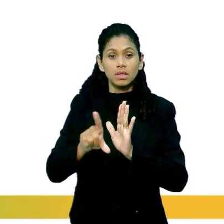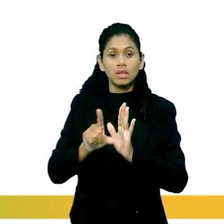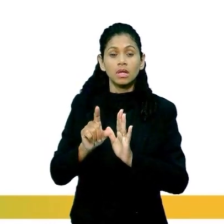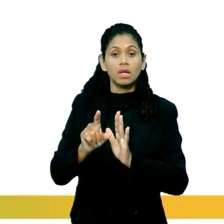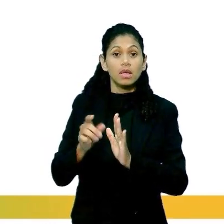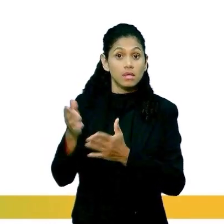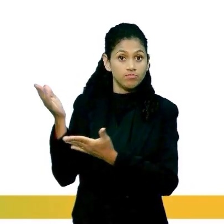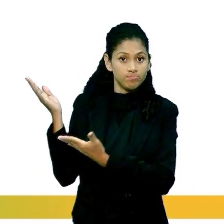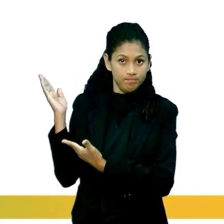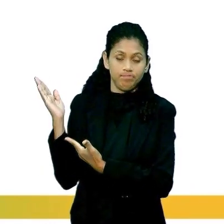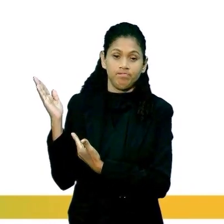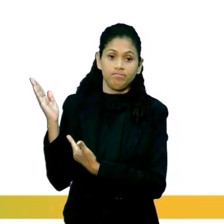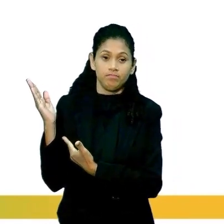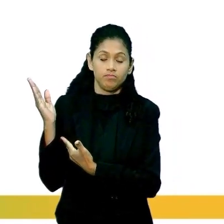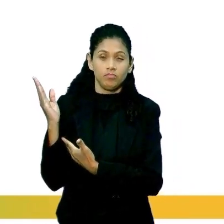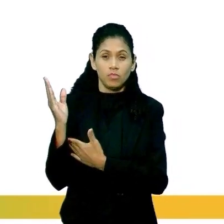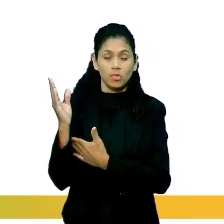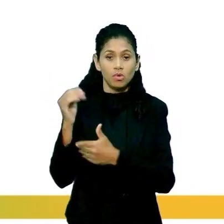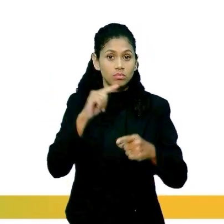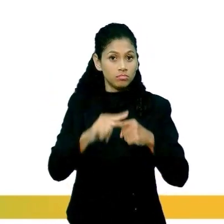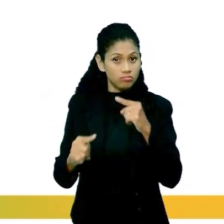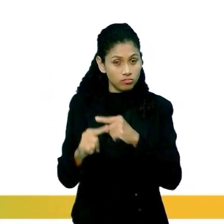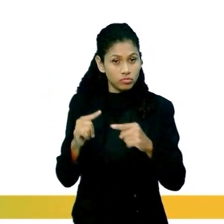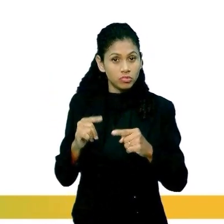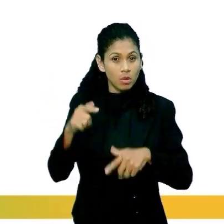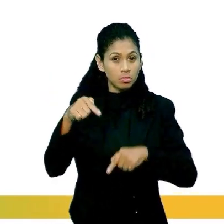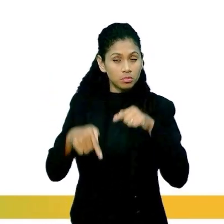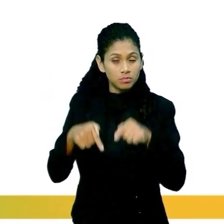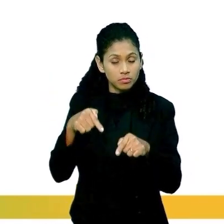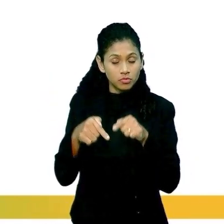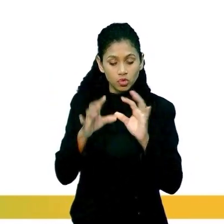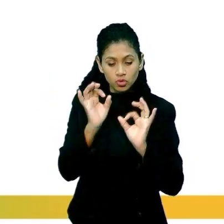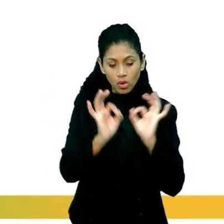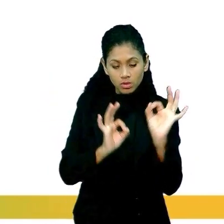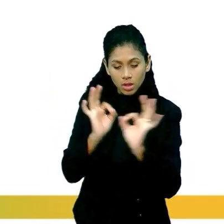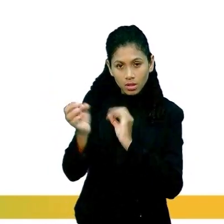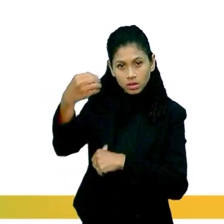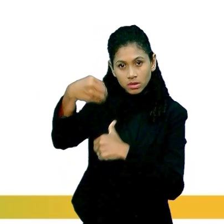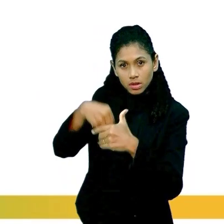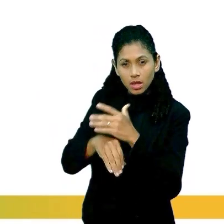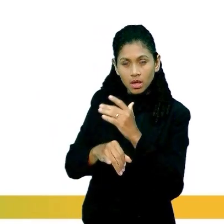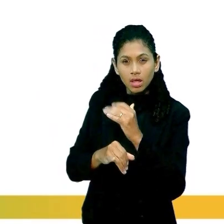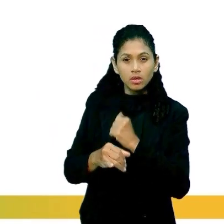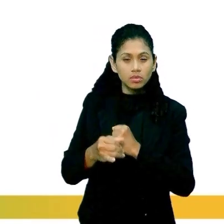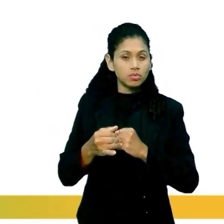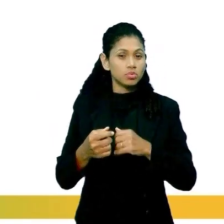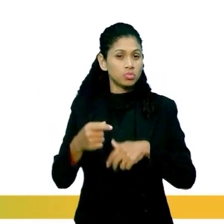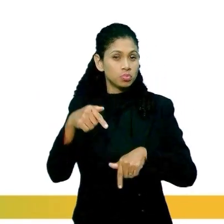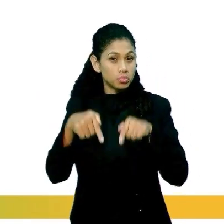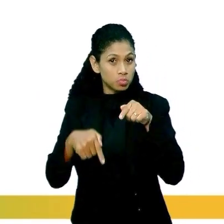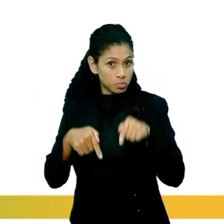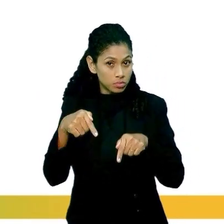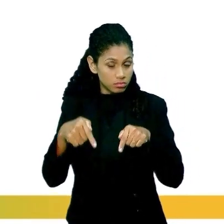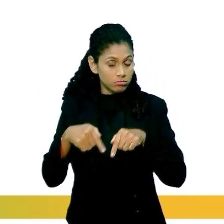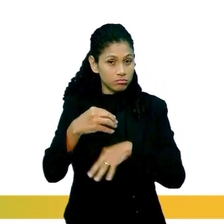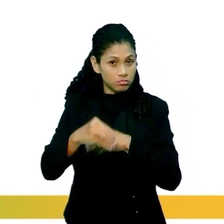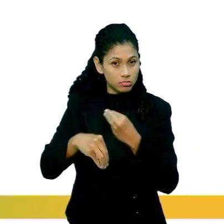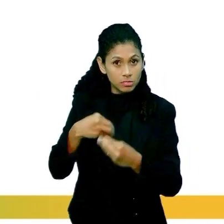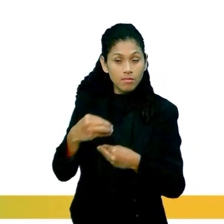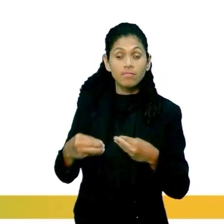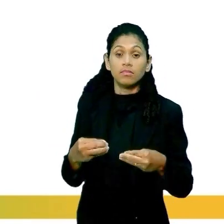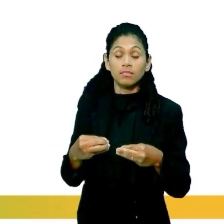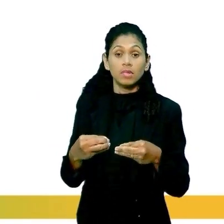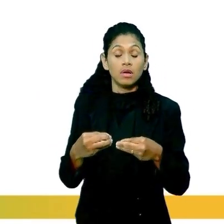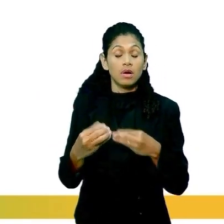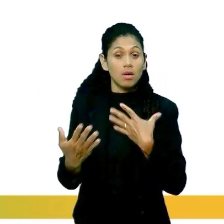elementos químicos eles se organizam dentro de uma reação química em uma determinada proporção. E essa proporção ela é